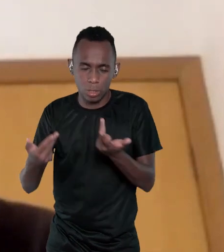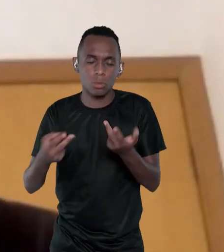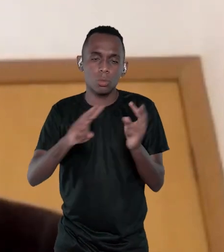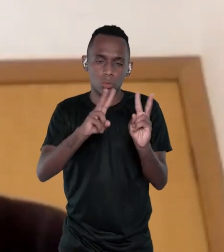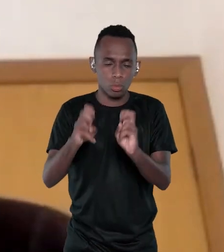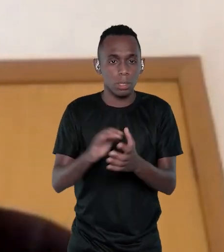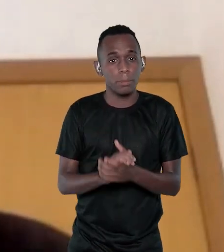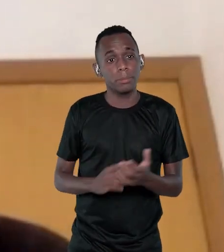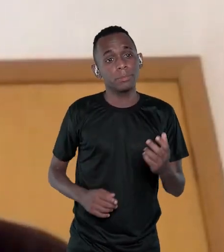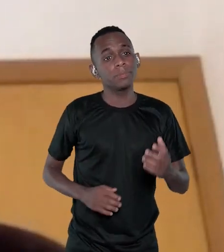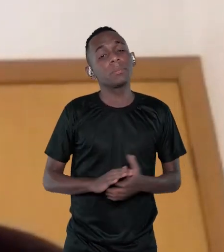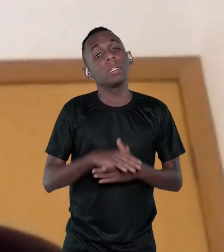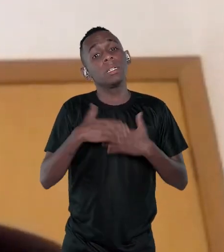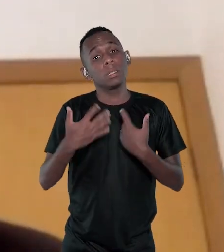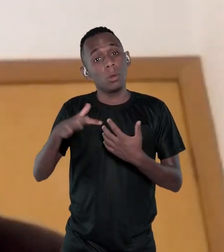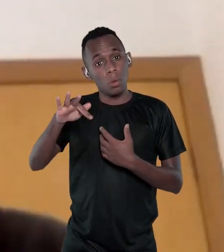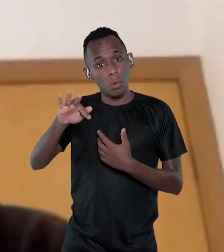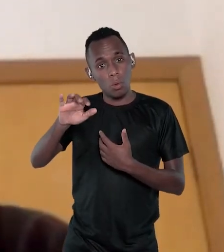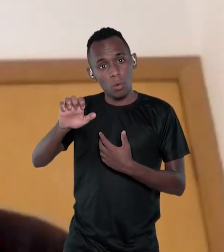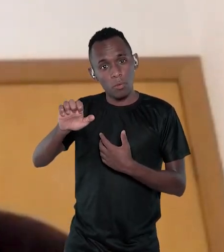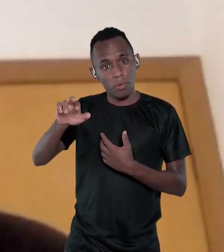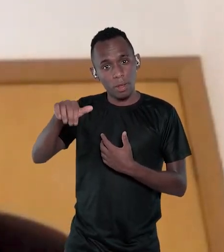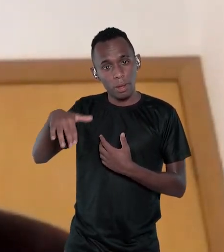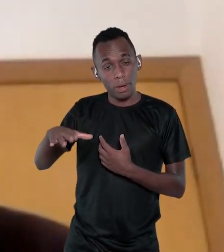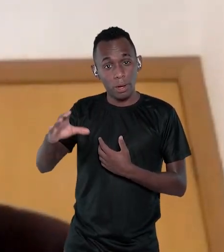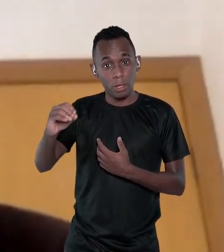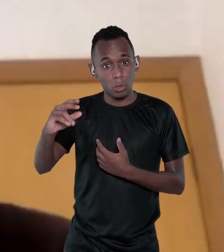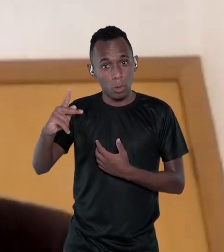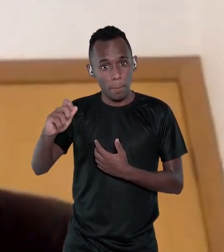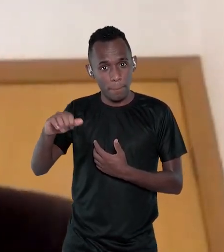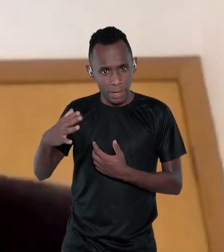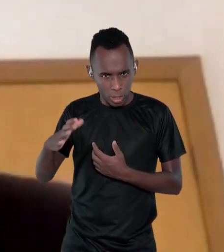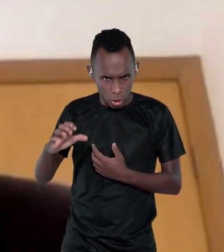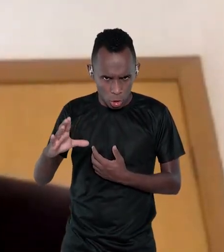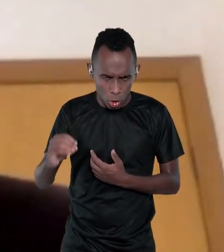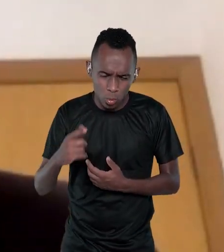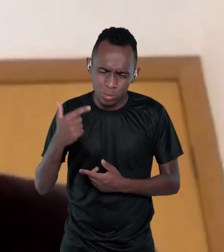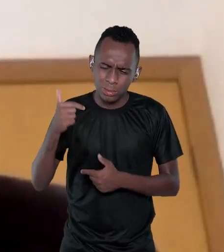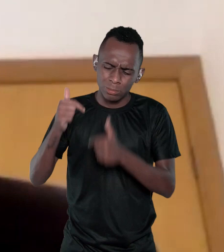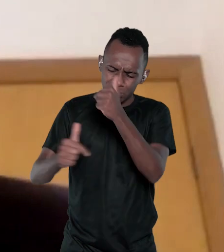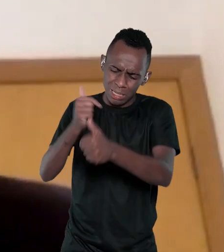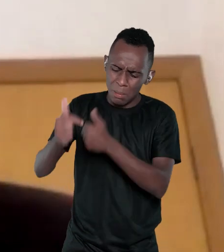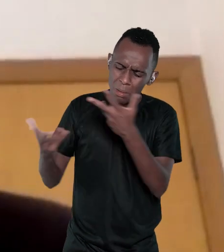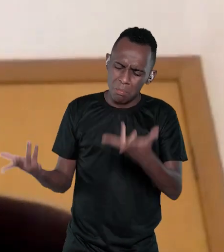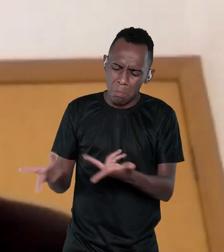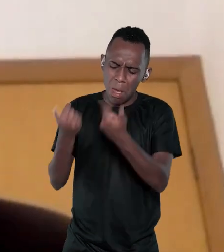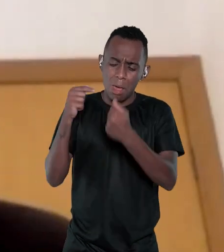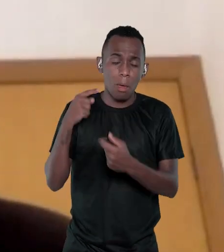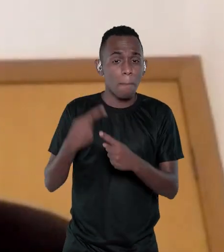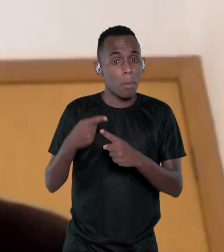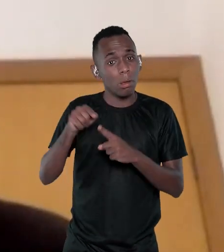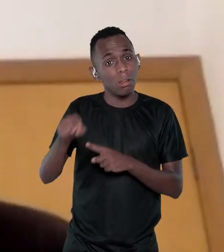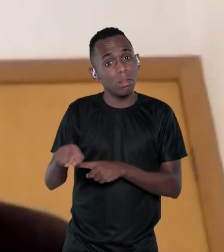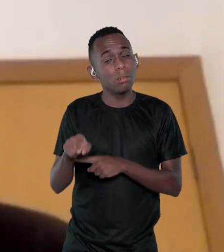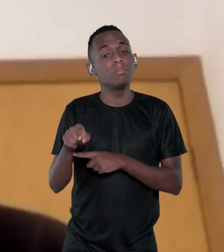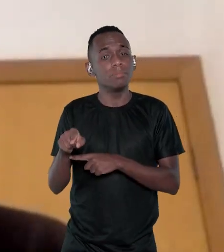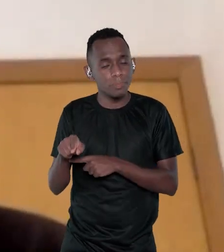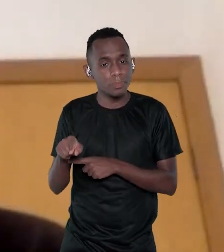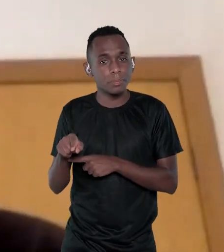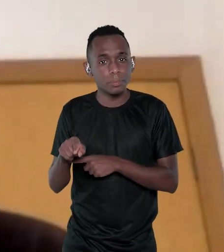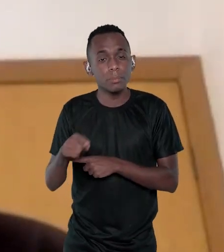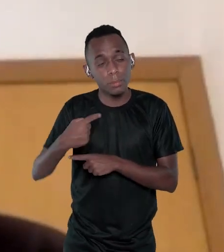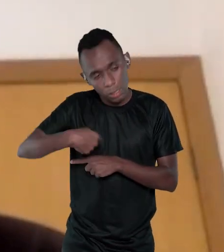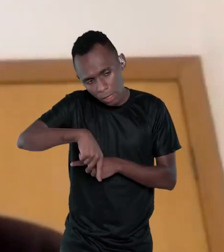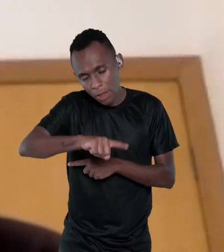e essas coisas, e a dança das coisas. O Fernando Pacheco fez um